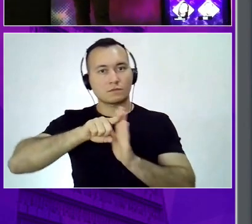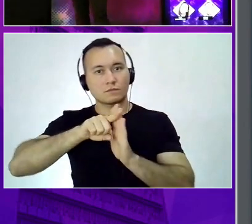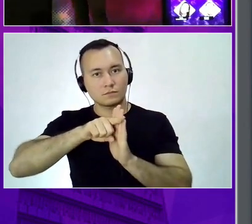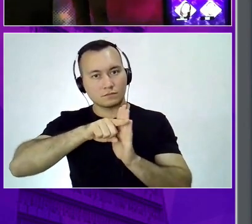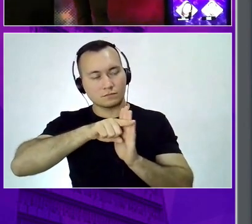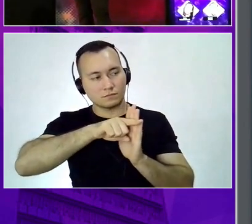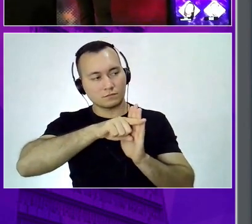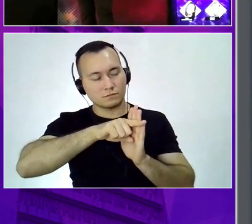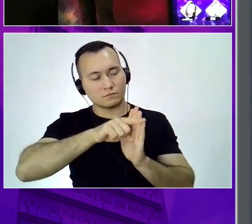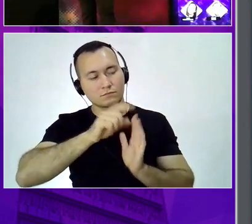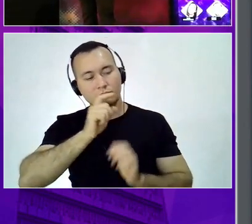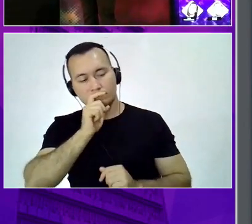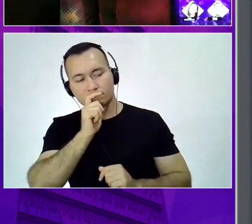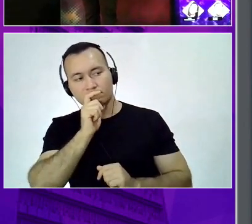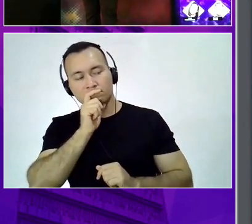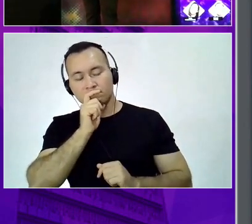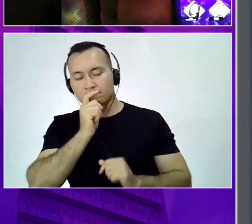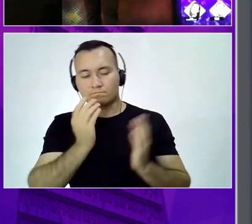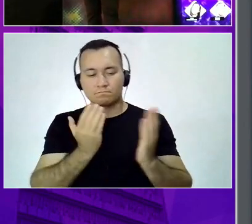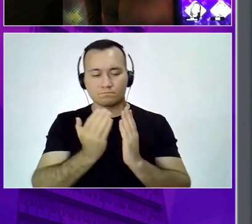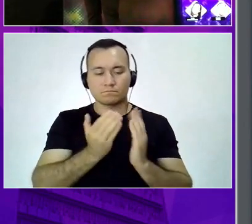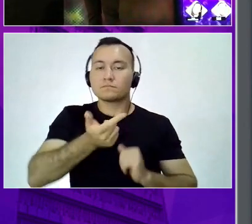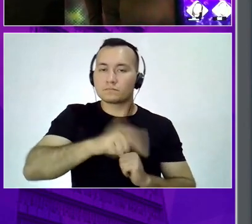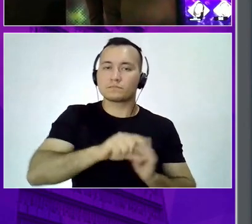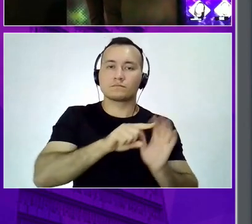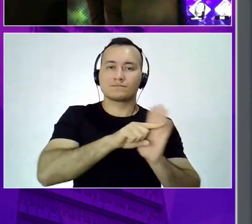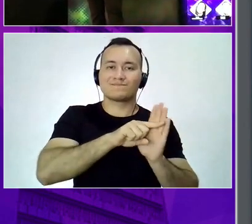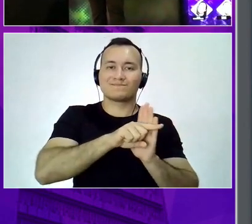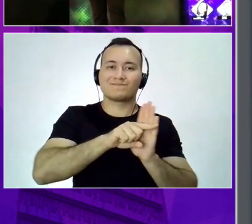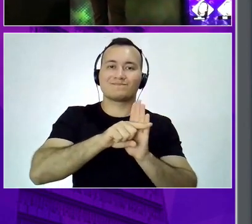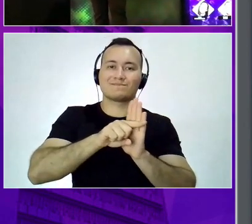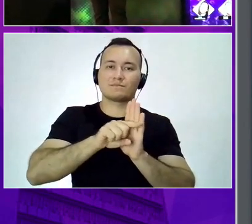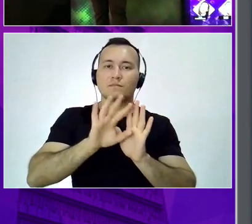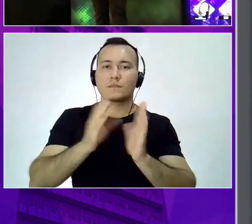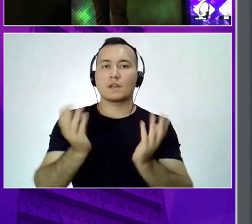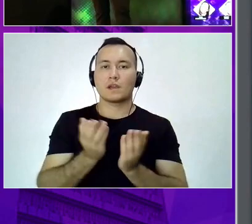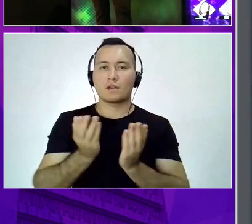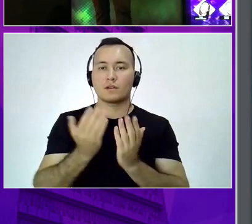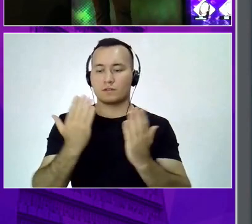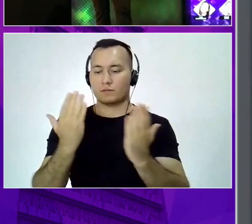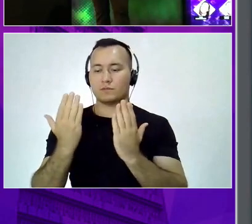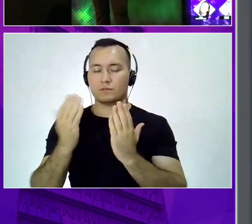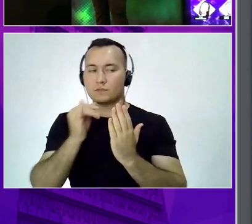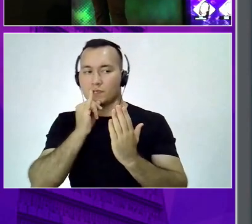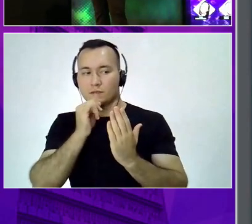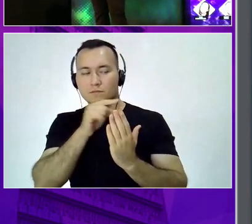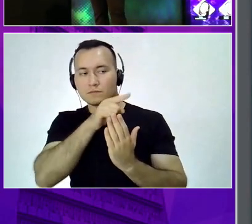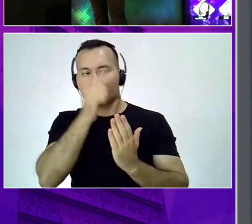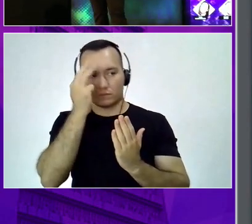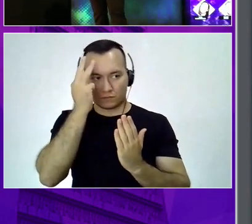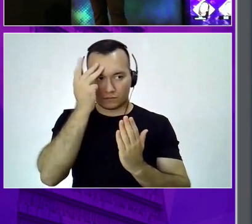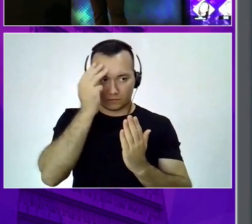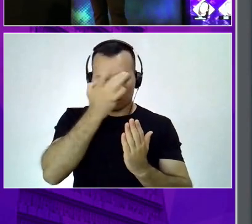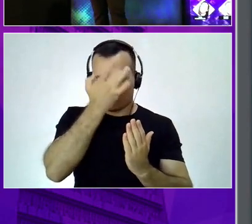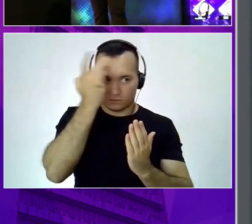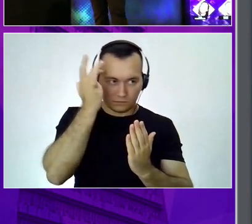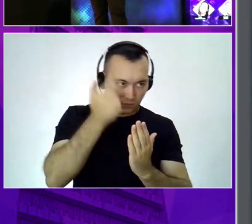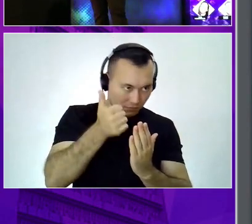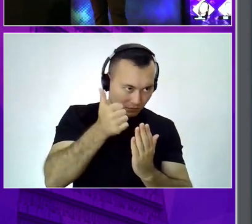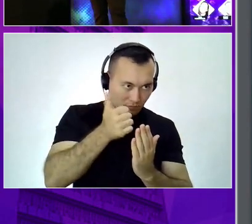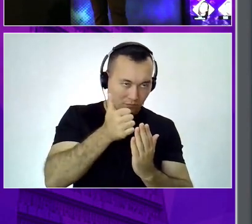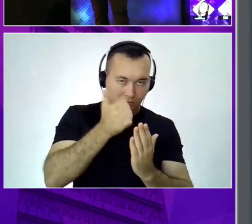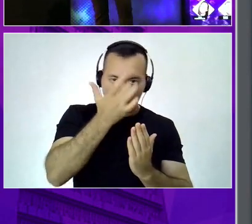esses números, esses resultados, olhando, inclusive, para a parte de saúde mental, que foi uma coisa que impactou muito durante